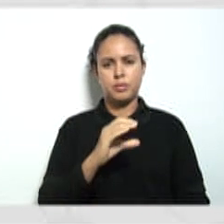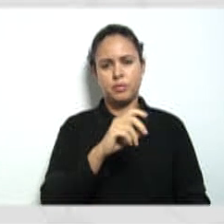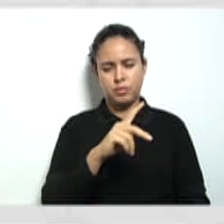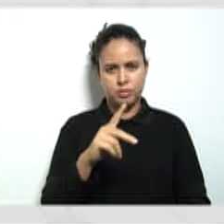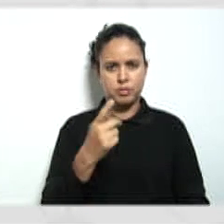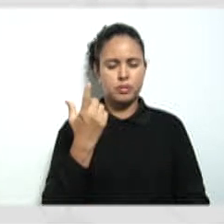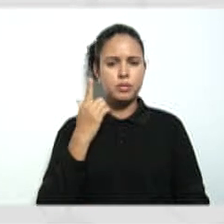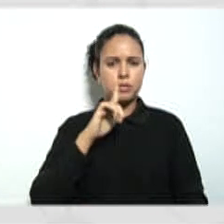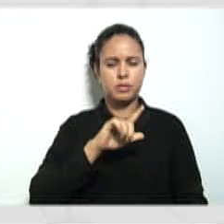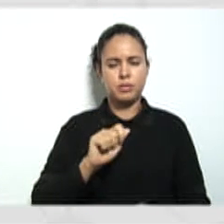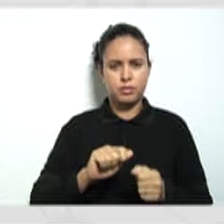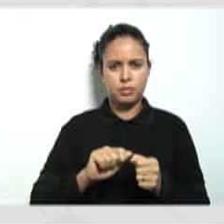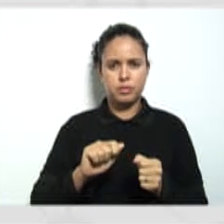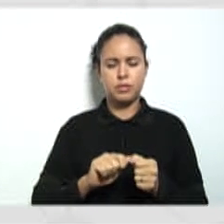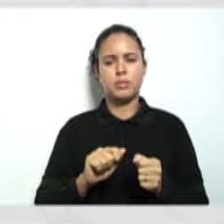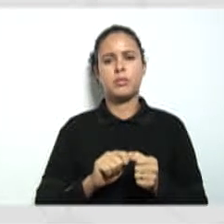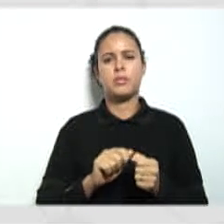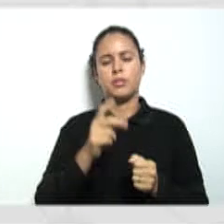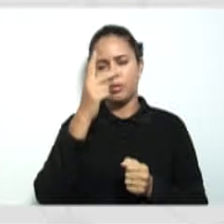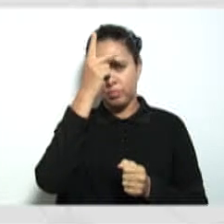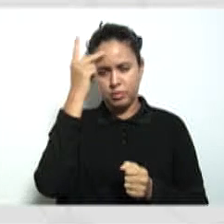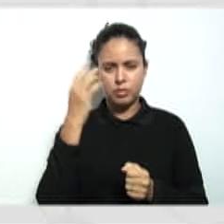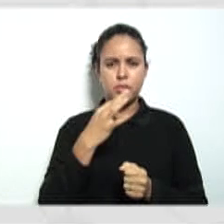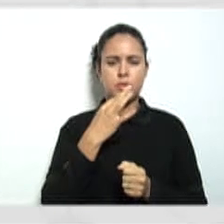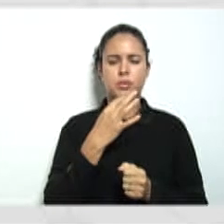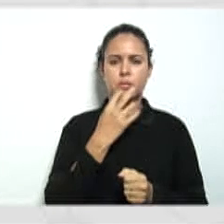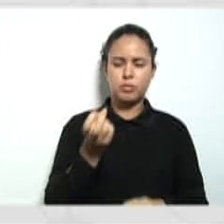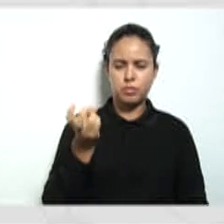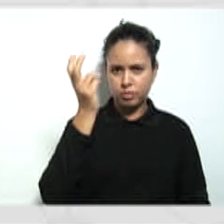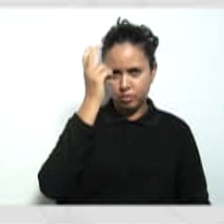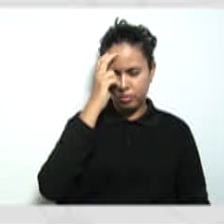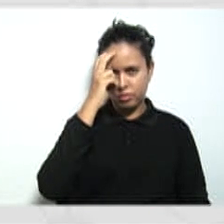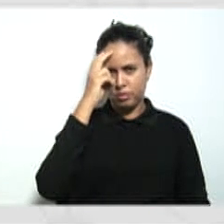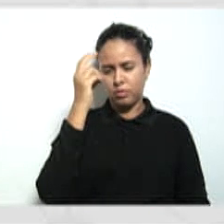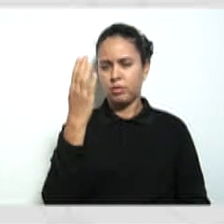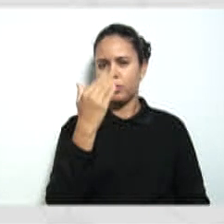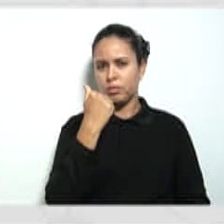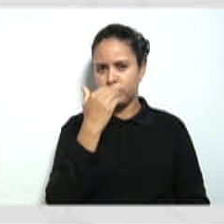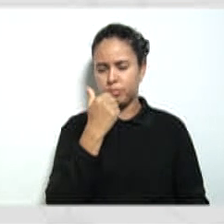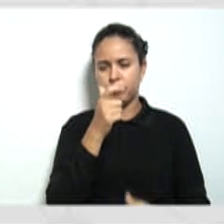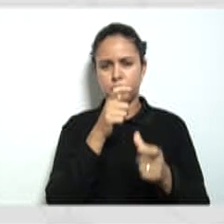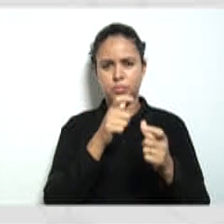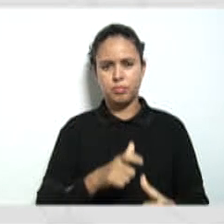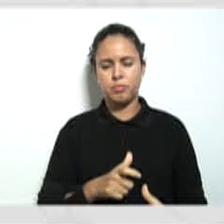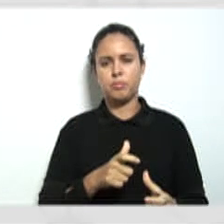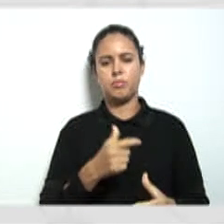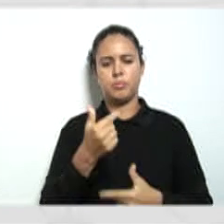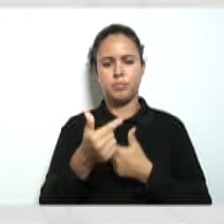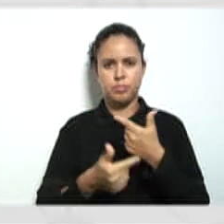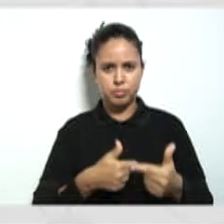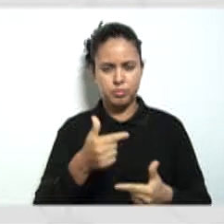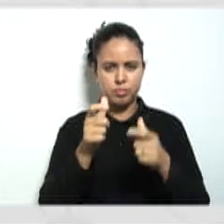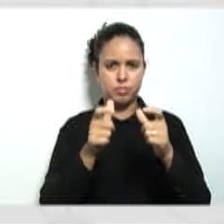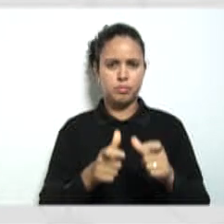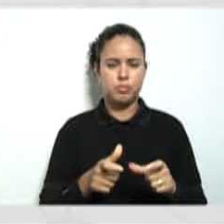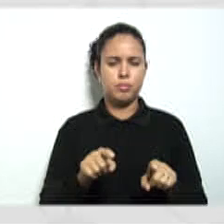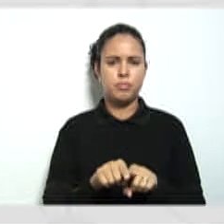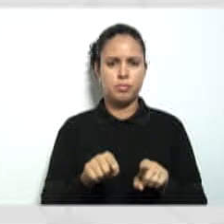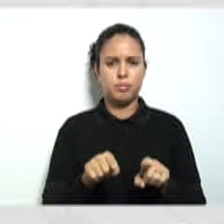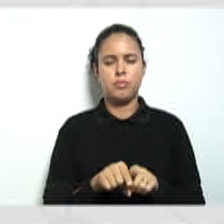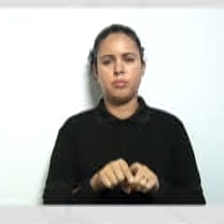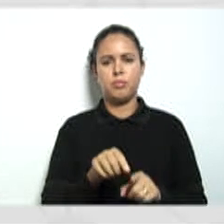gente consegue fazer com que o turista conheça o sotaque, a regionalidade, a cultura, a culinária local, a dinâmica do trabalho, os arranjos